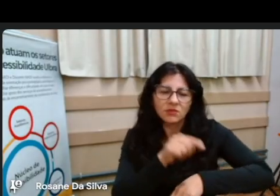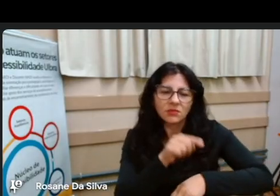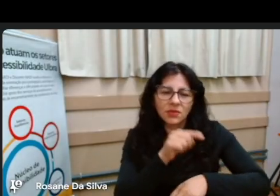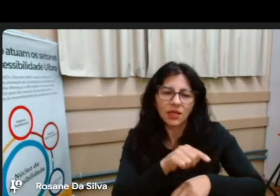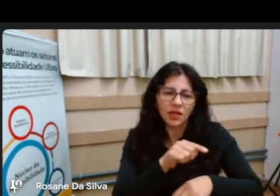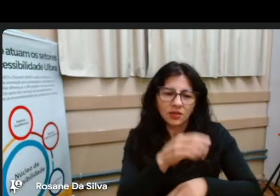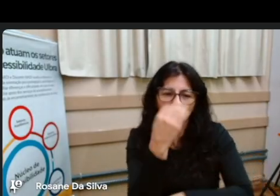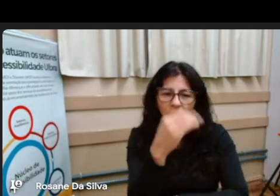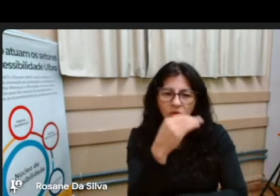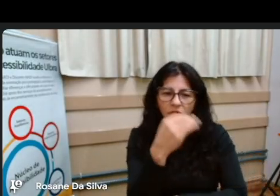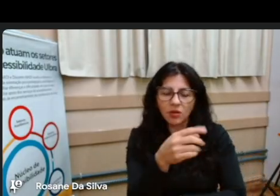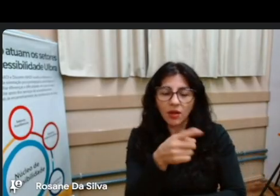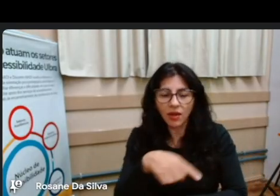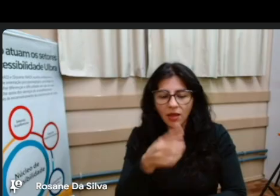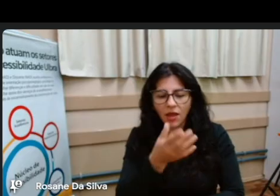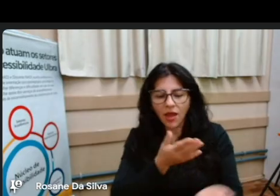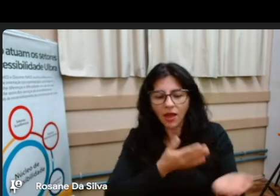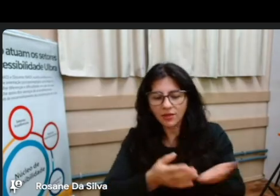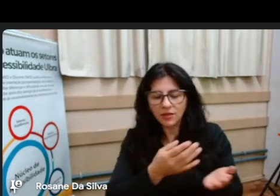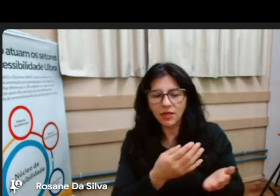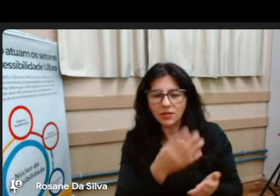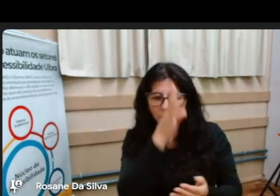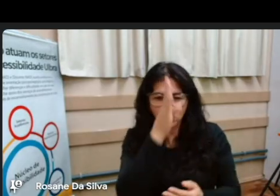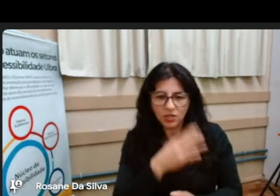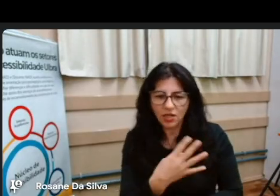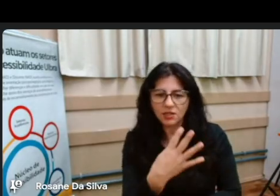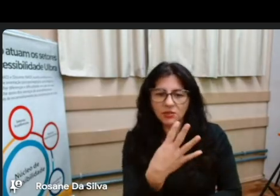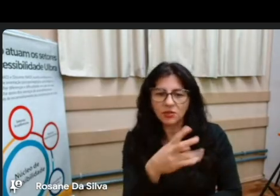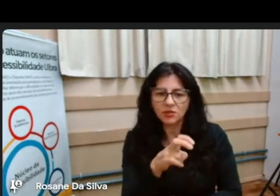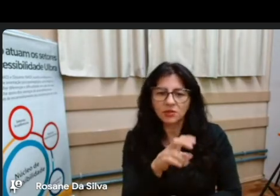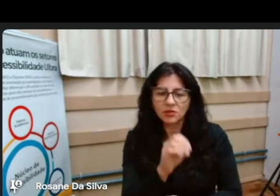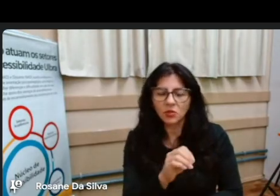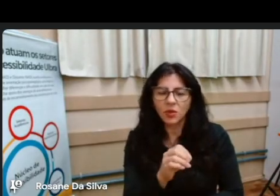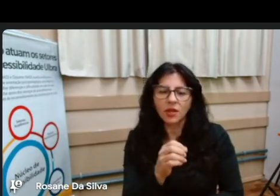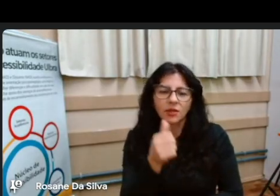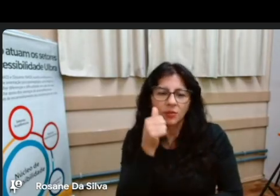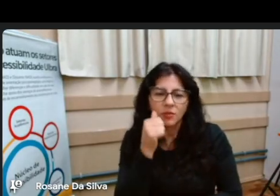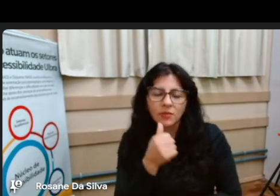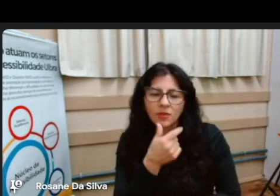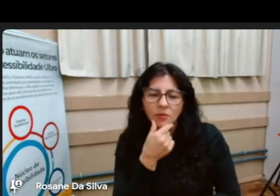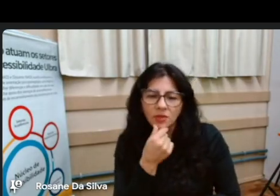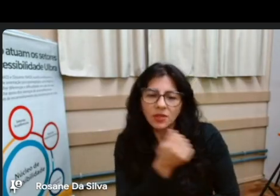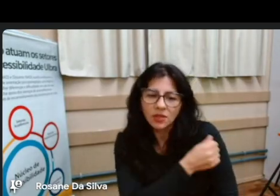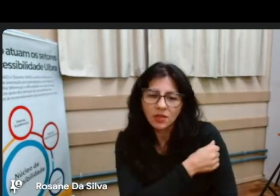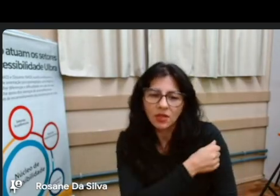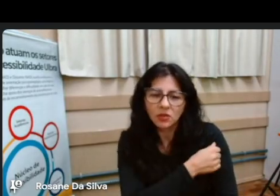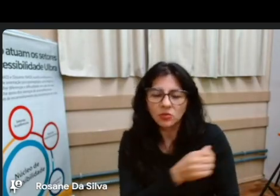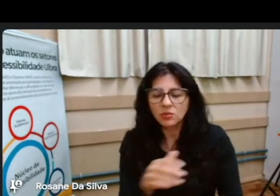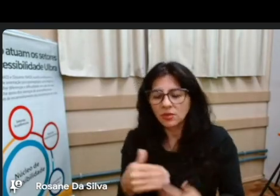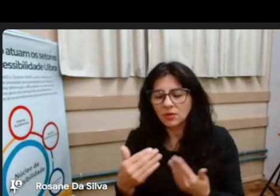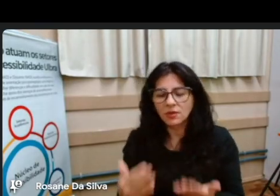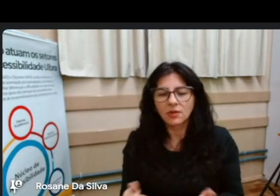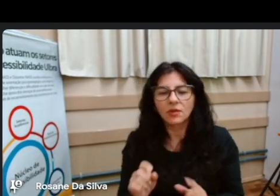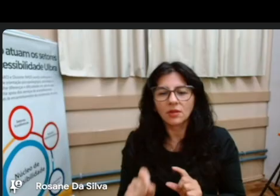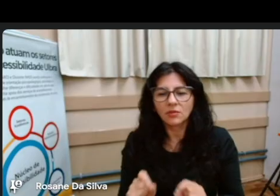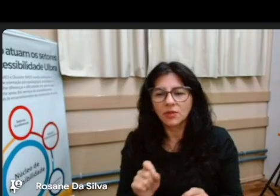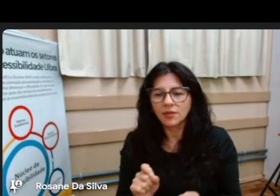Porto Alegre que hoje atendem gratuitamente 450 alunos e alunas